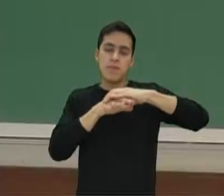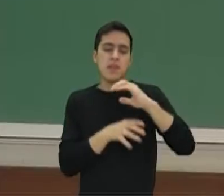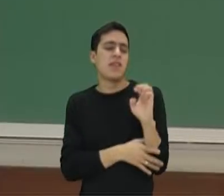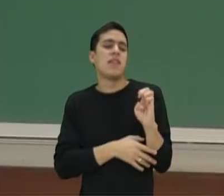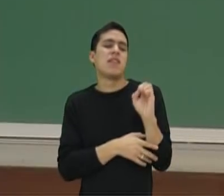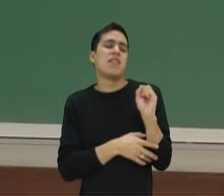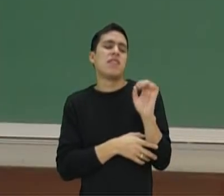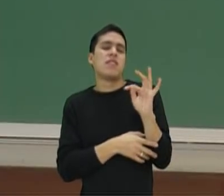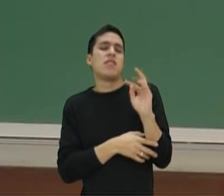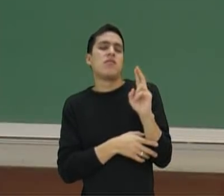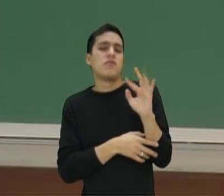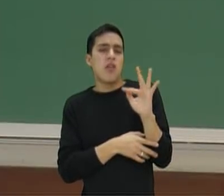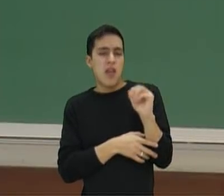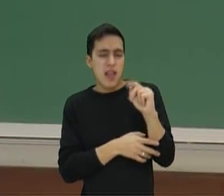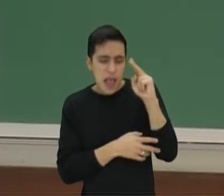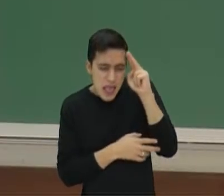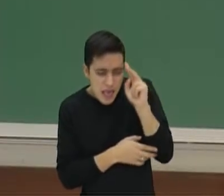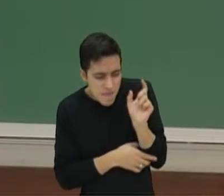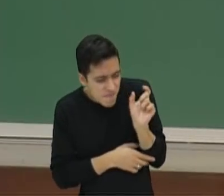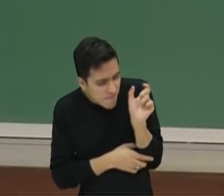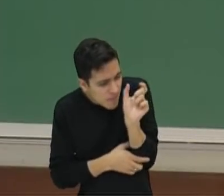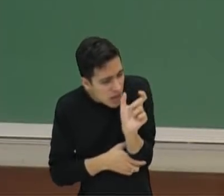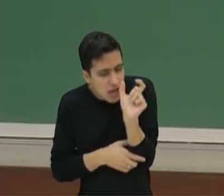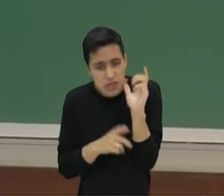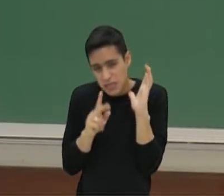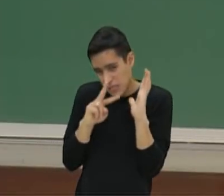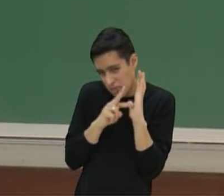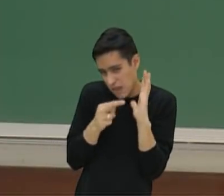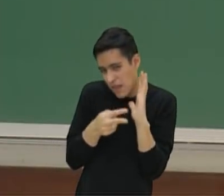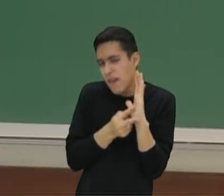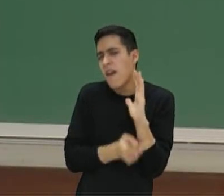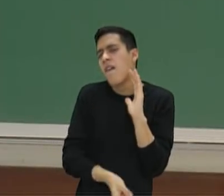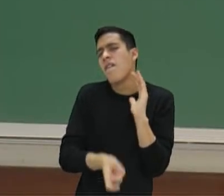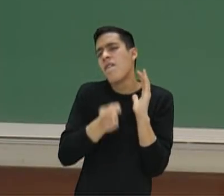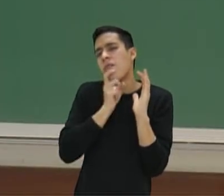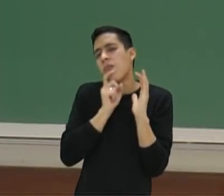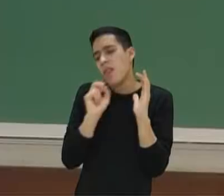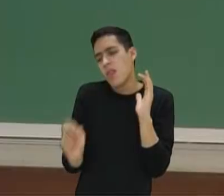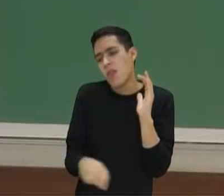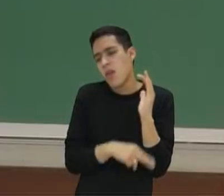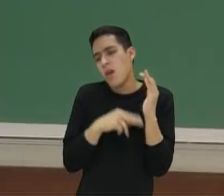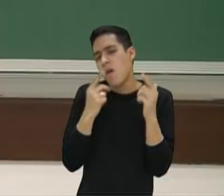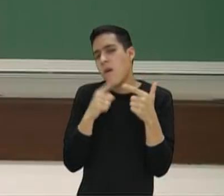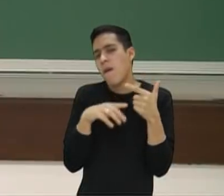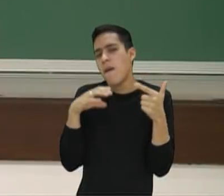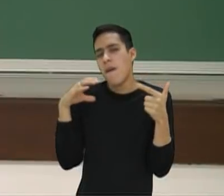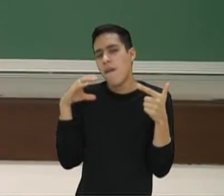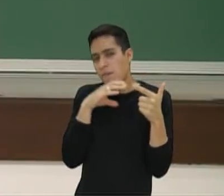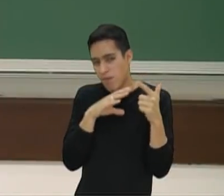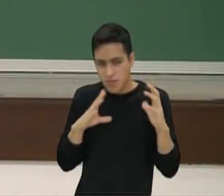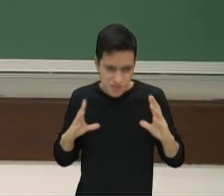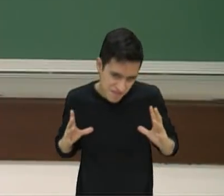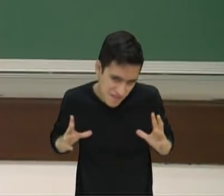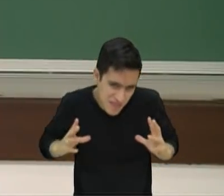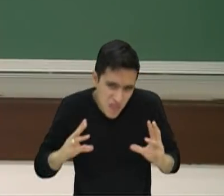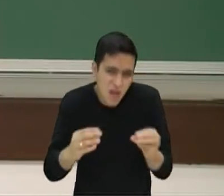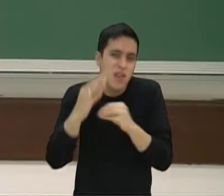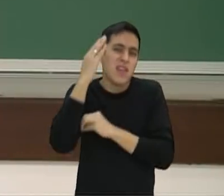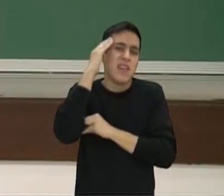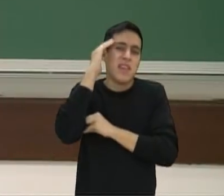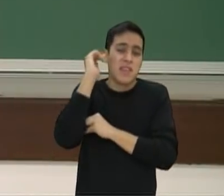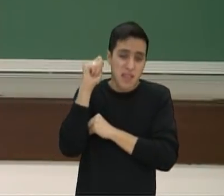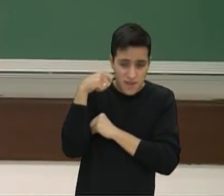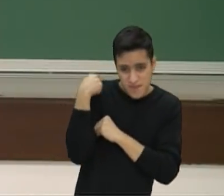Estufa, vamos lembrar a palavrinha estufa, é algo quente ou algo frio? Todos sabemos que estufa é